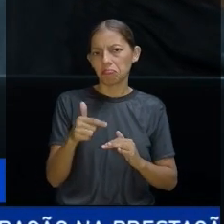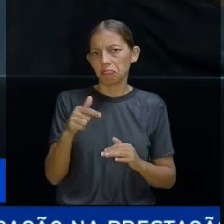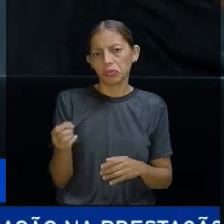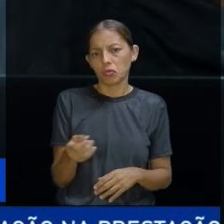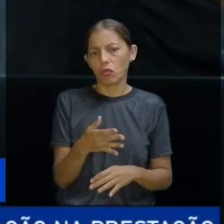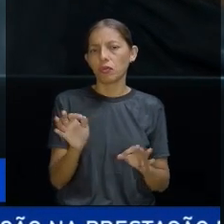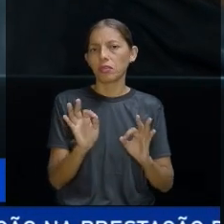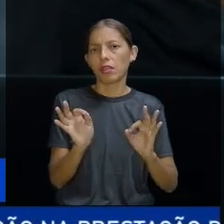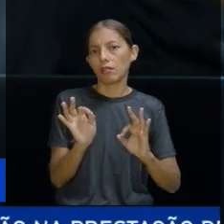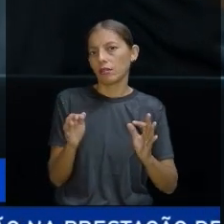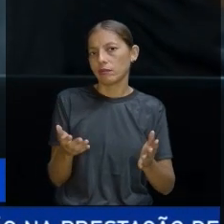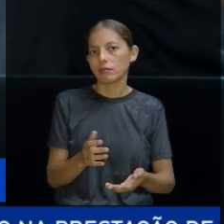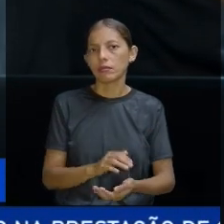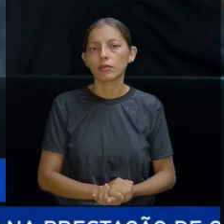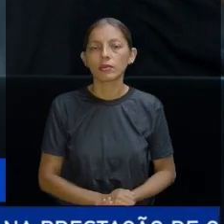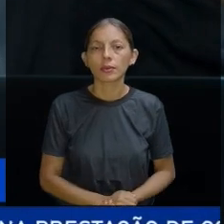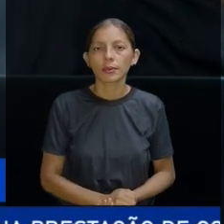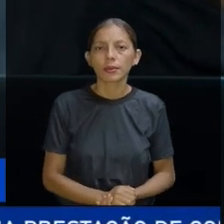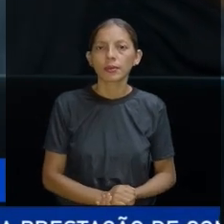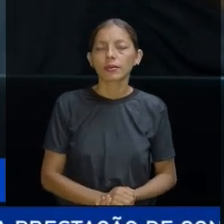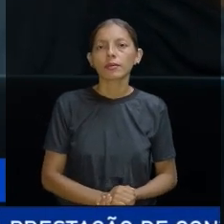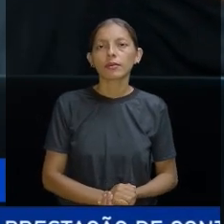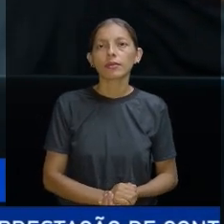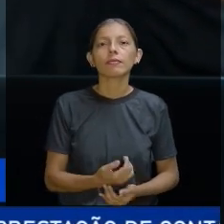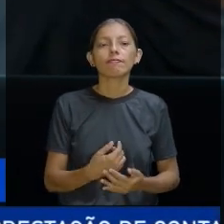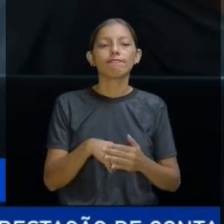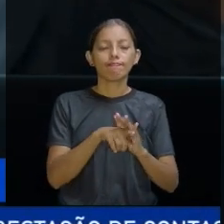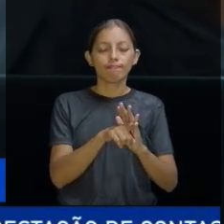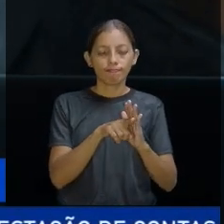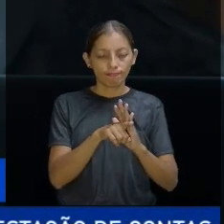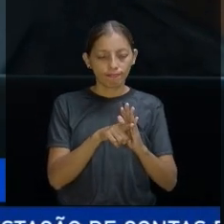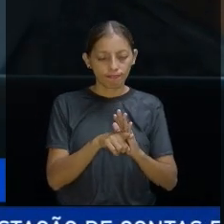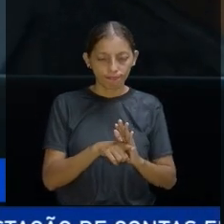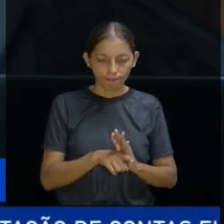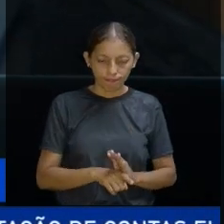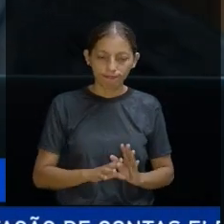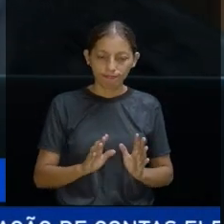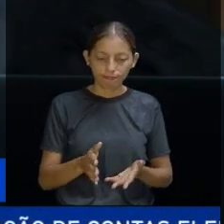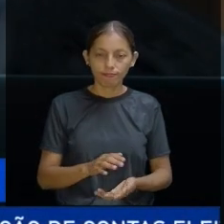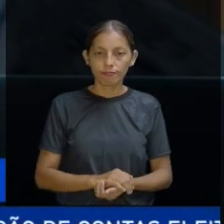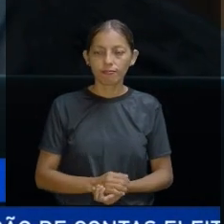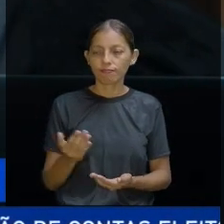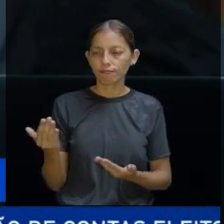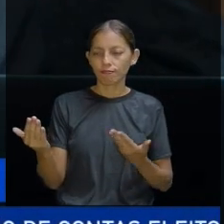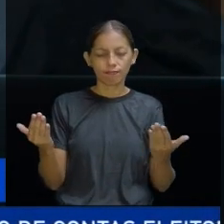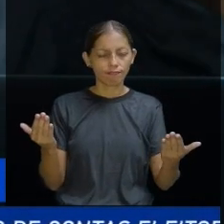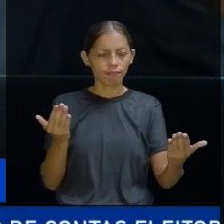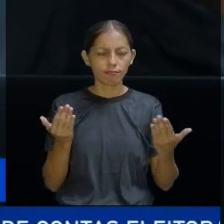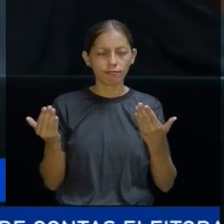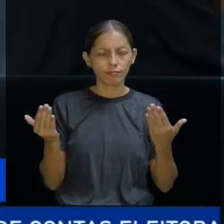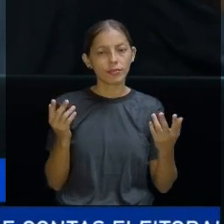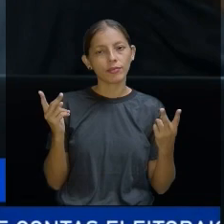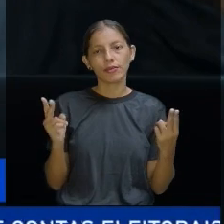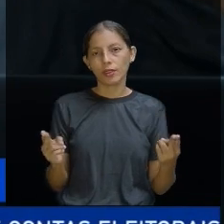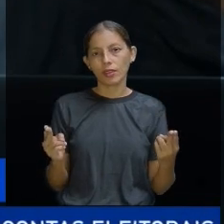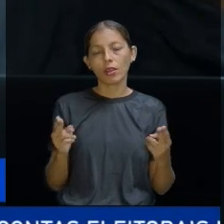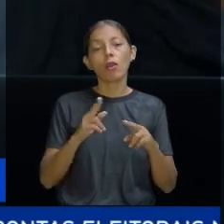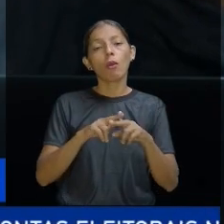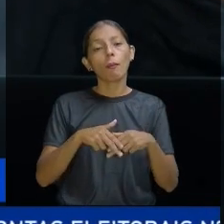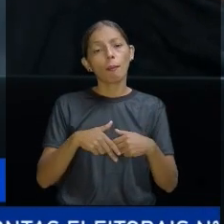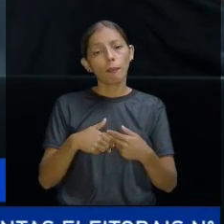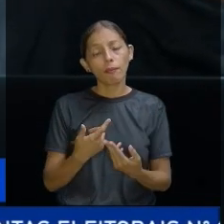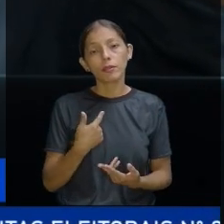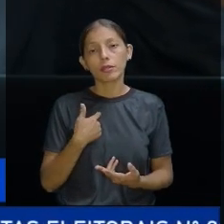que ele tivesse levantado, mas depois que eu fui analisar o mérito é que eu vi que não. Por isso, senhor presidente, eu estou rejeitando e, do